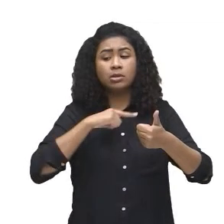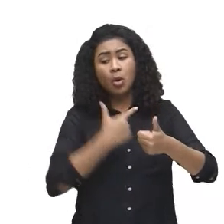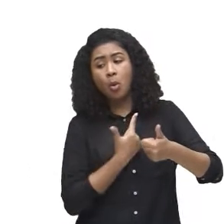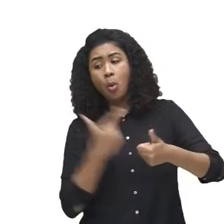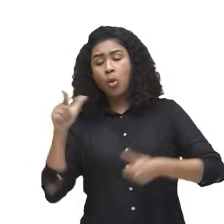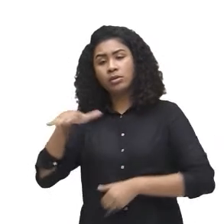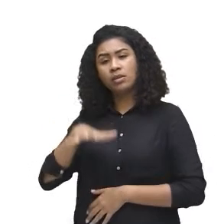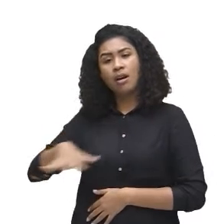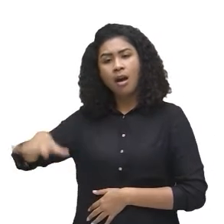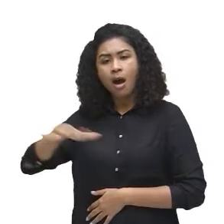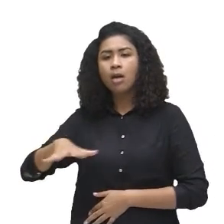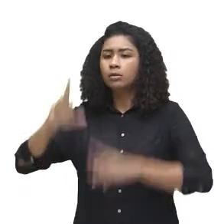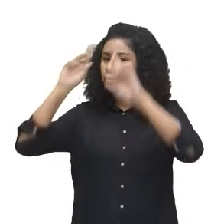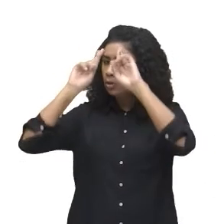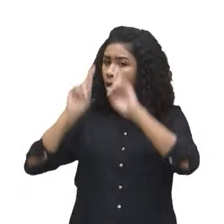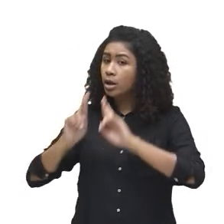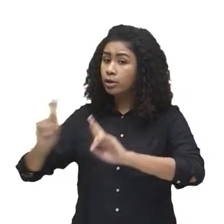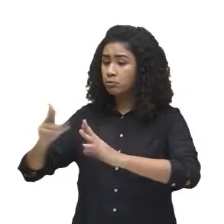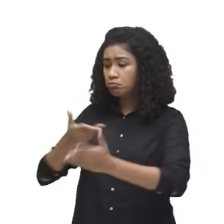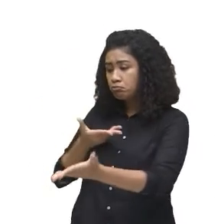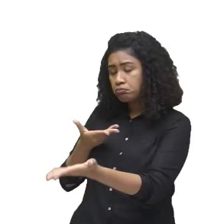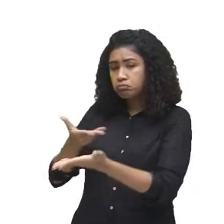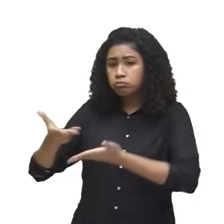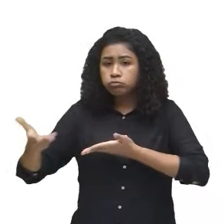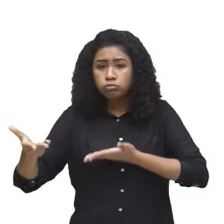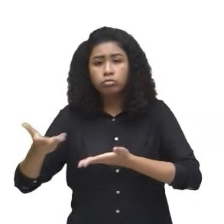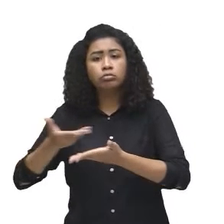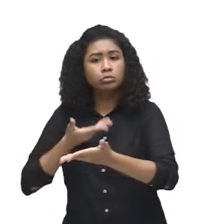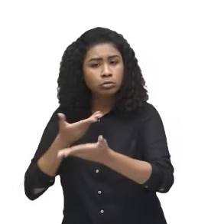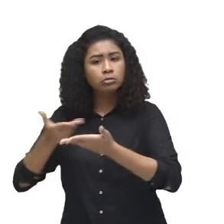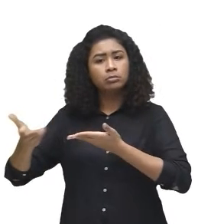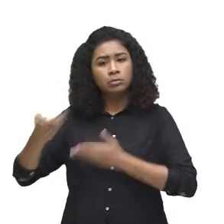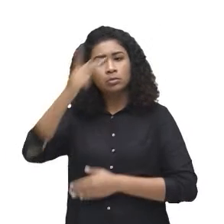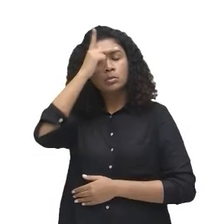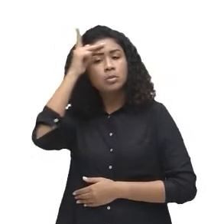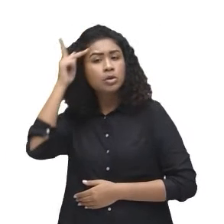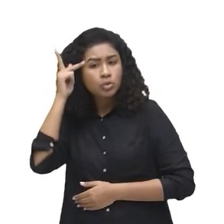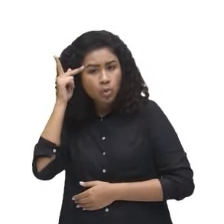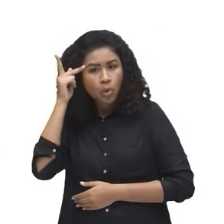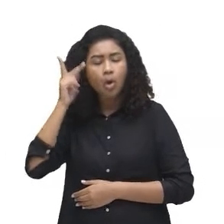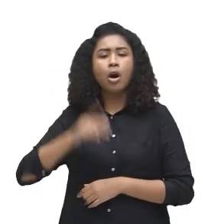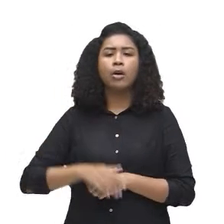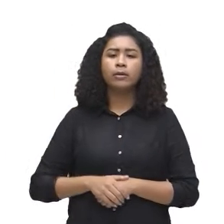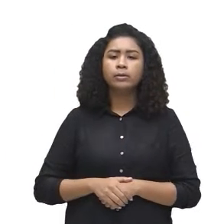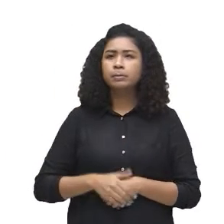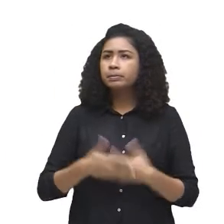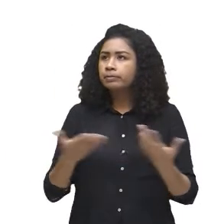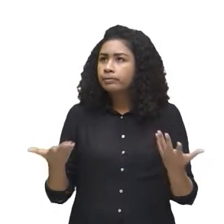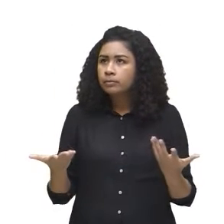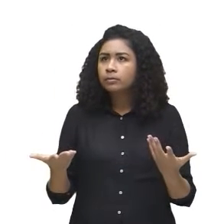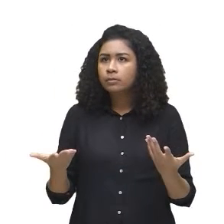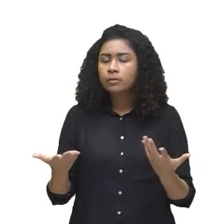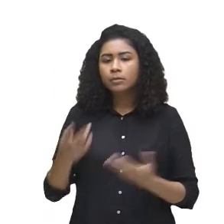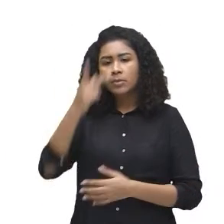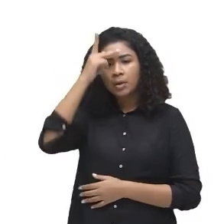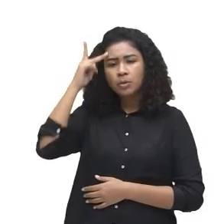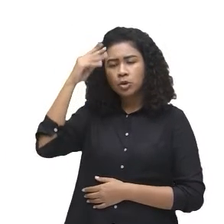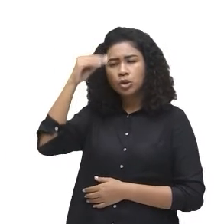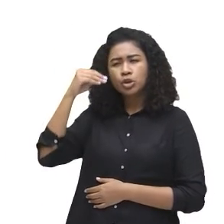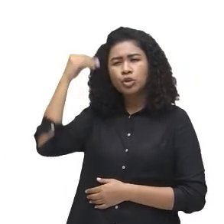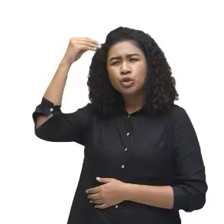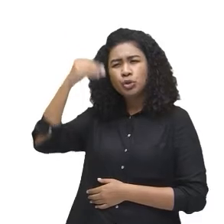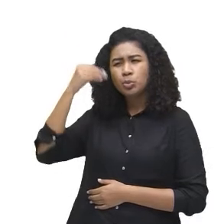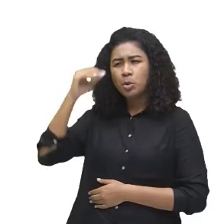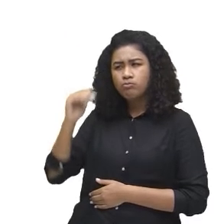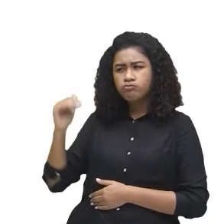essa questão do respeito ao outro, de você respeitar aqueles que têm mais experiência que você